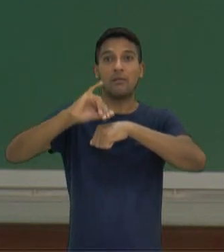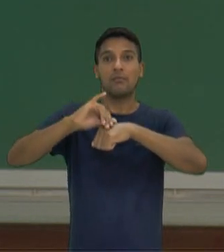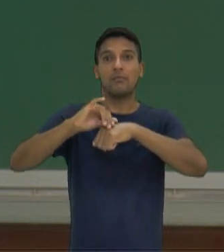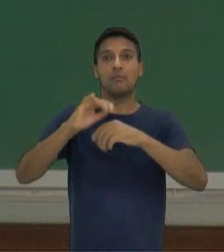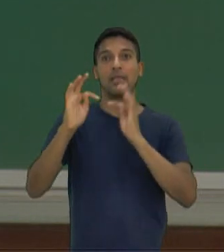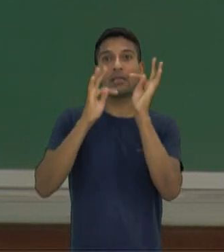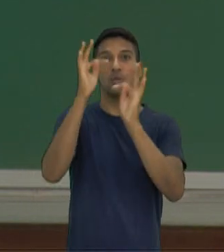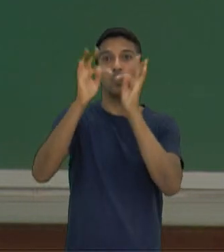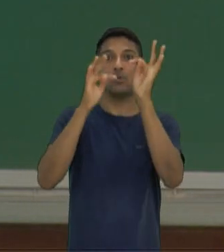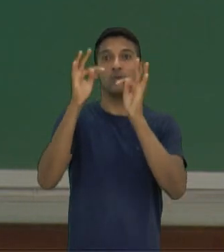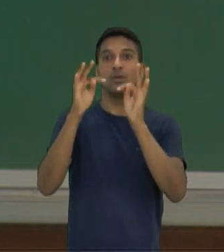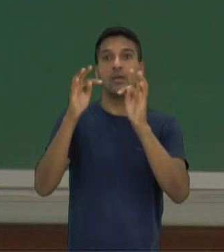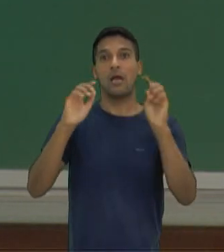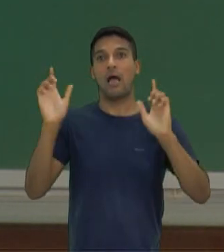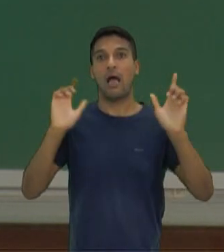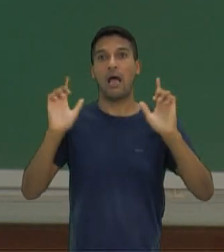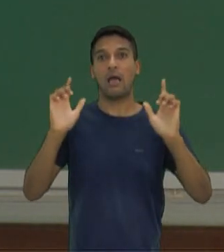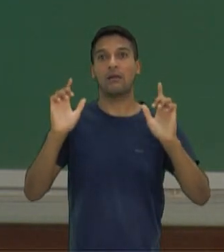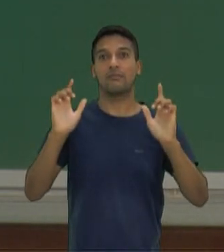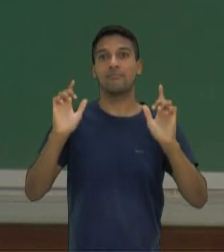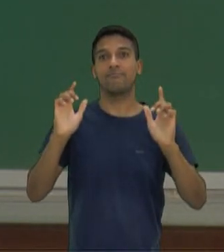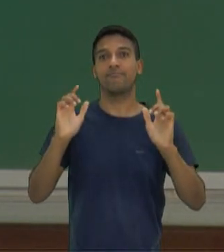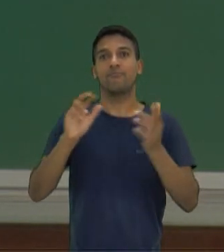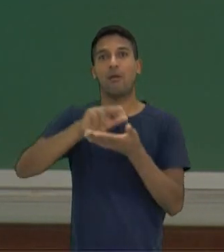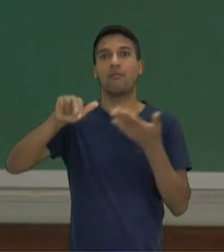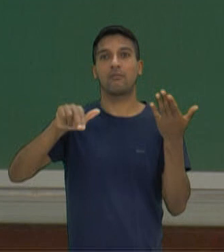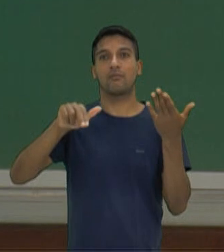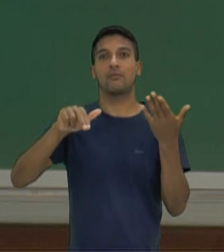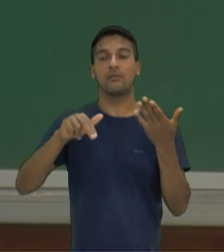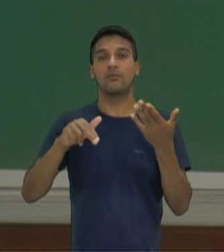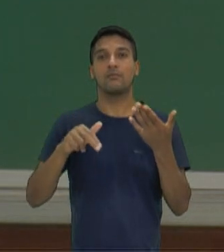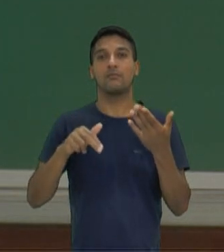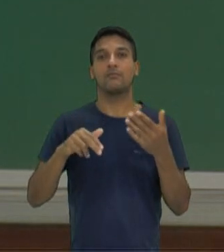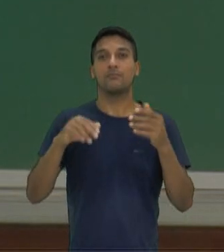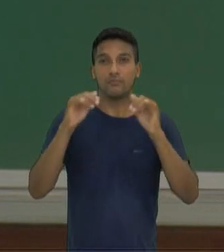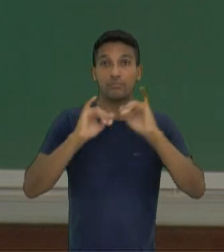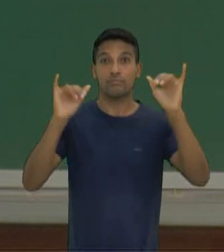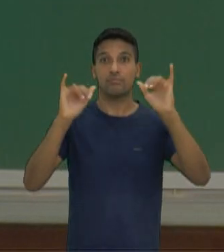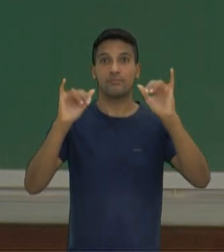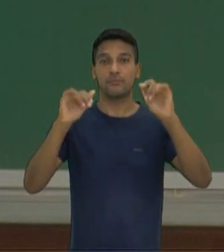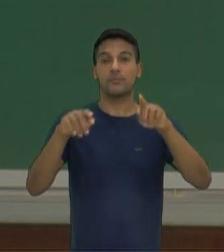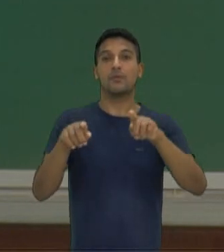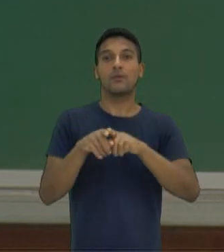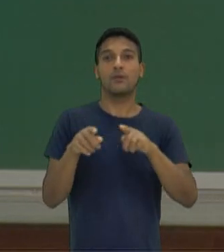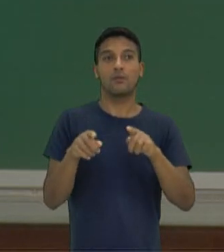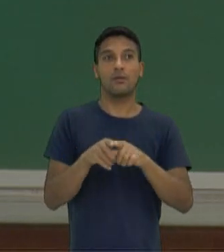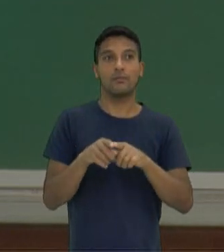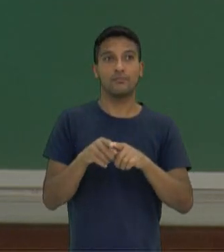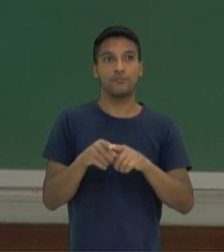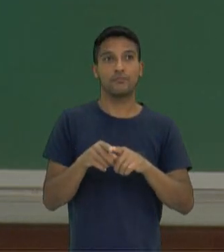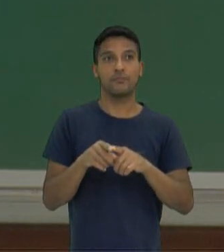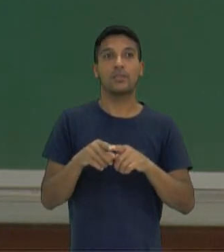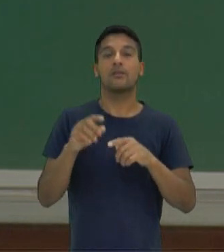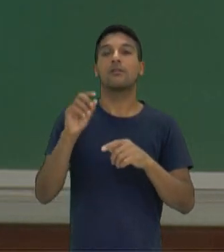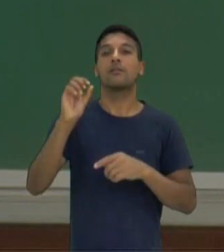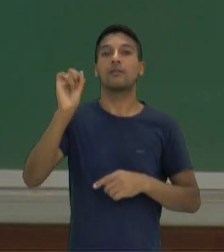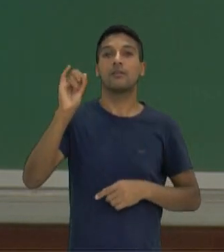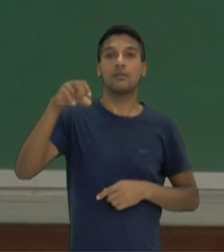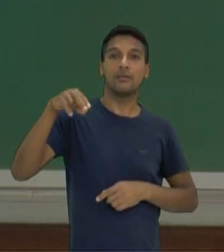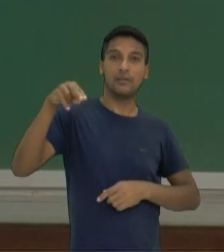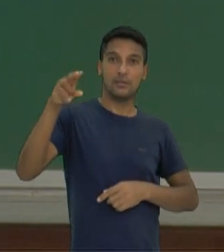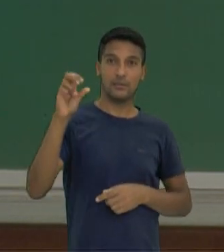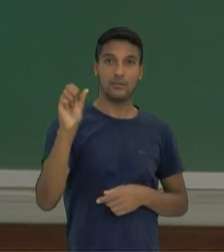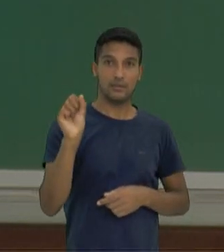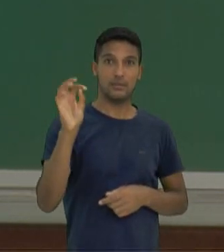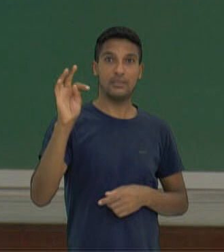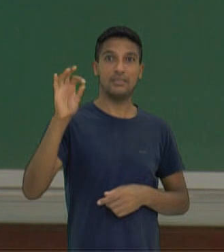ideia de perguntas e respostas com a ideia de orientar o leitor sobre alguma temática, algum assunto. E a de